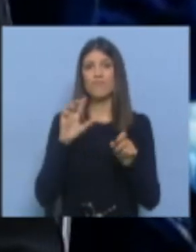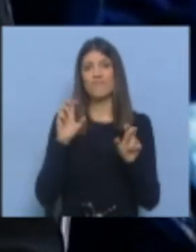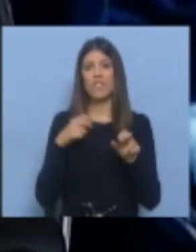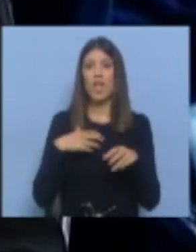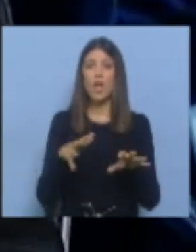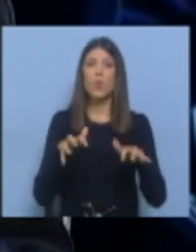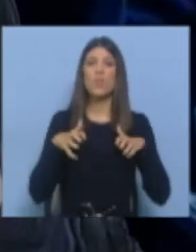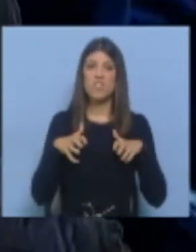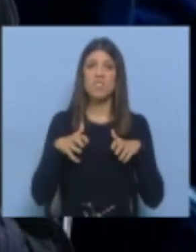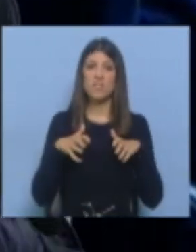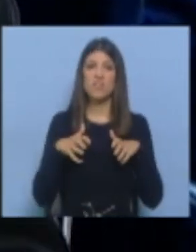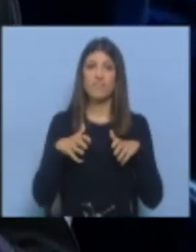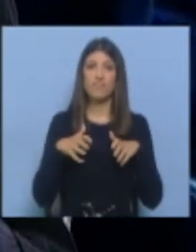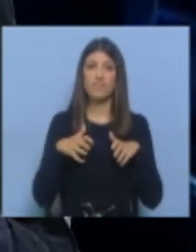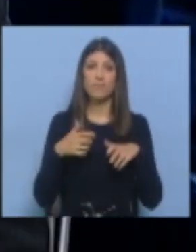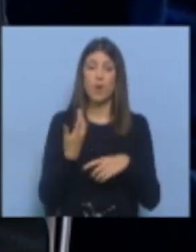em 24 horas houve